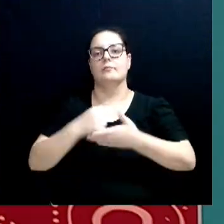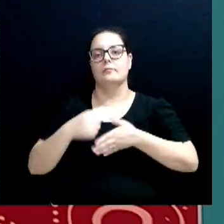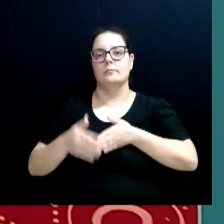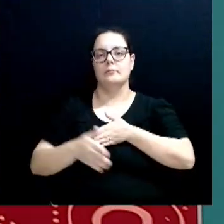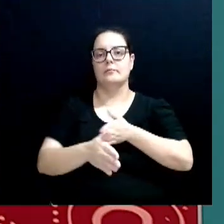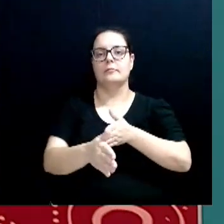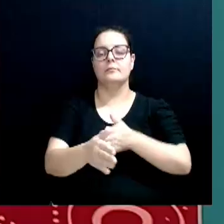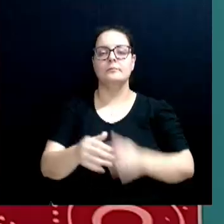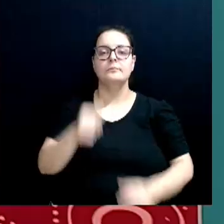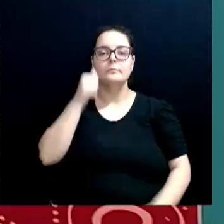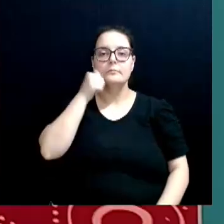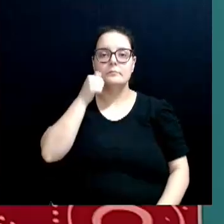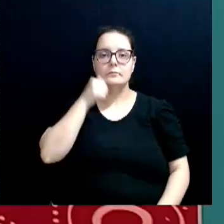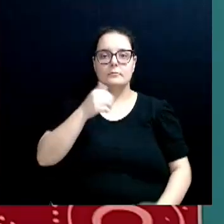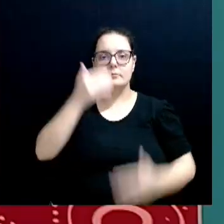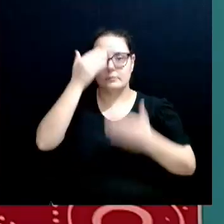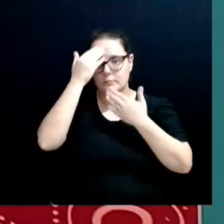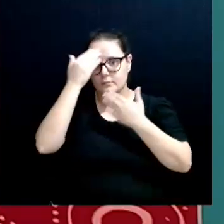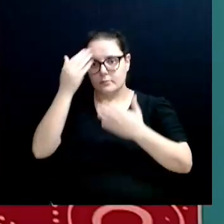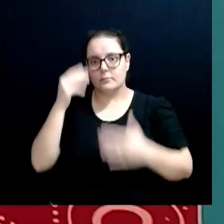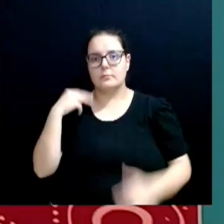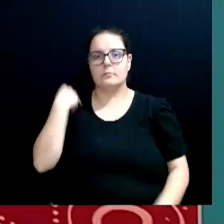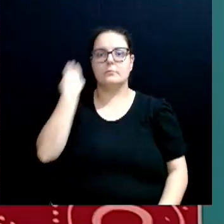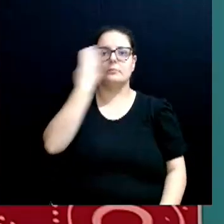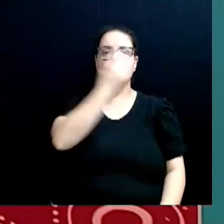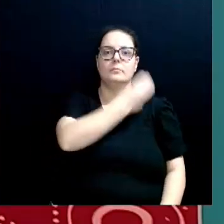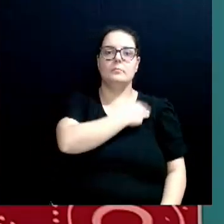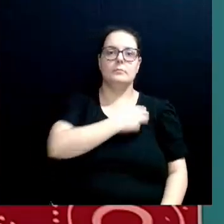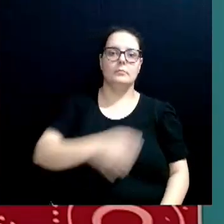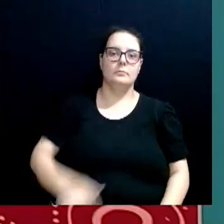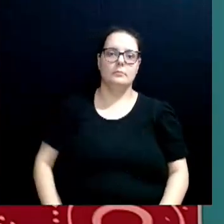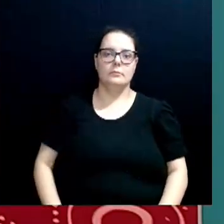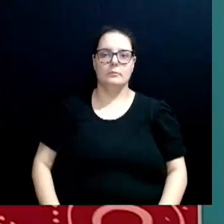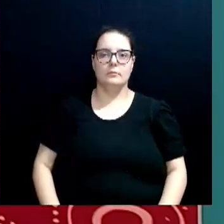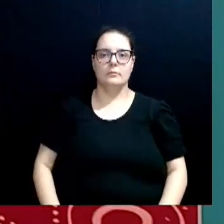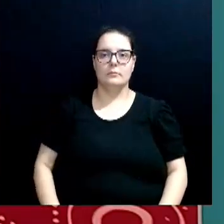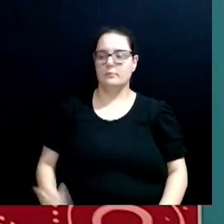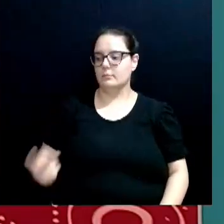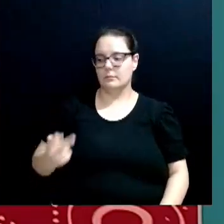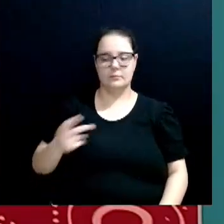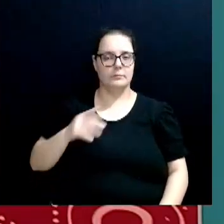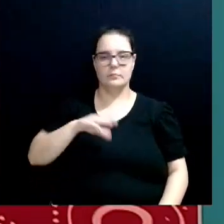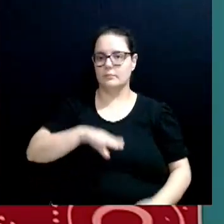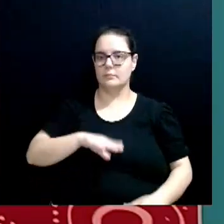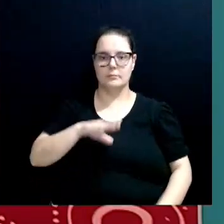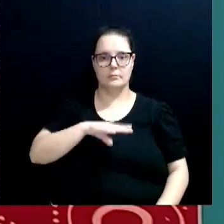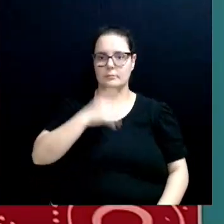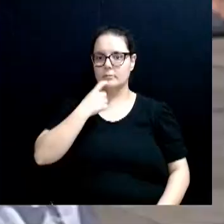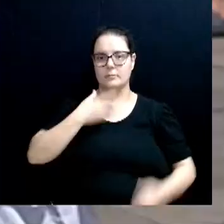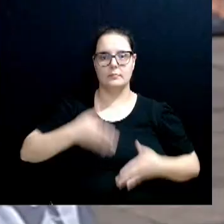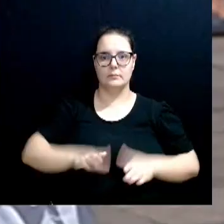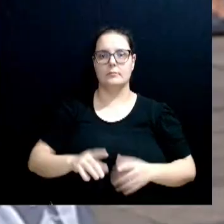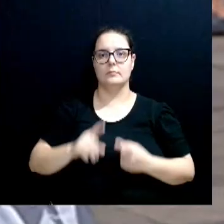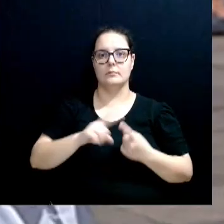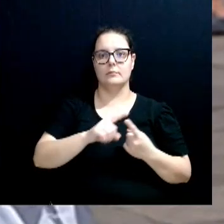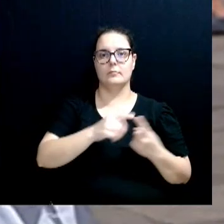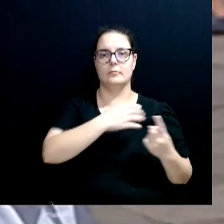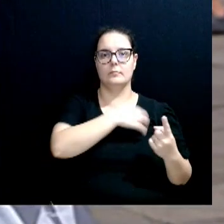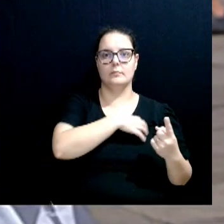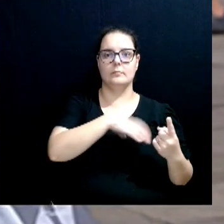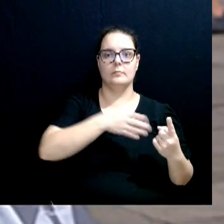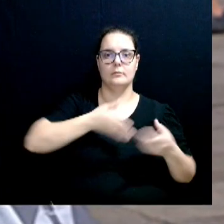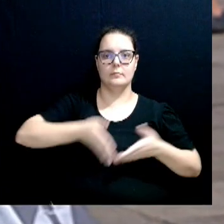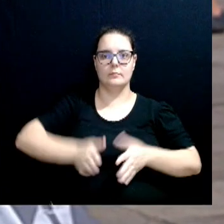para agradecer a Nossa Senhora. Nenhuma das duas são de Campinas. Corajaci nasceu na Bahia. Mãe